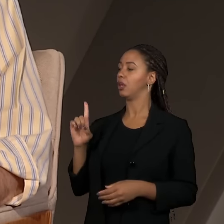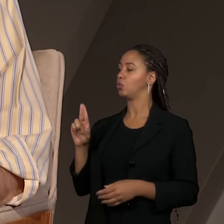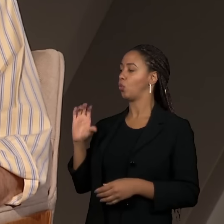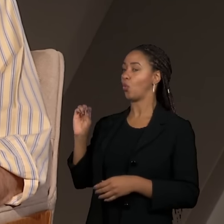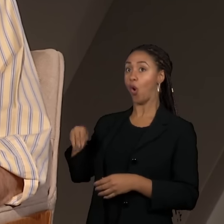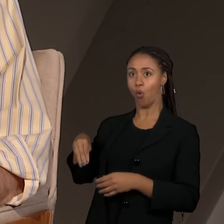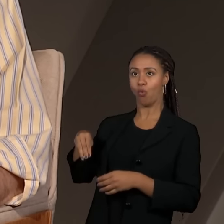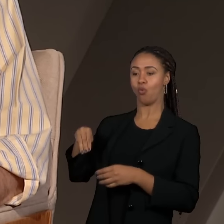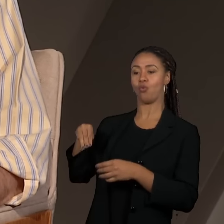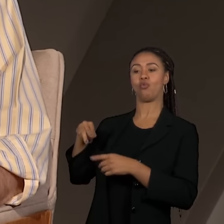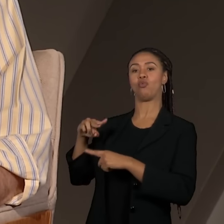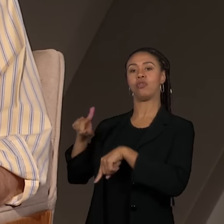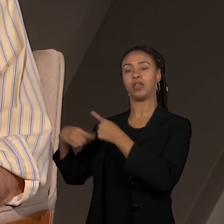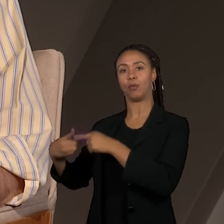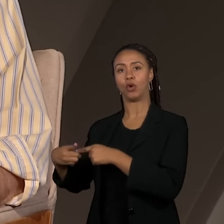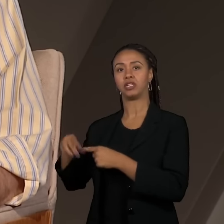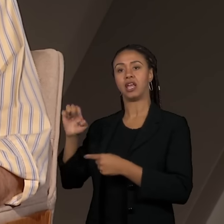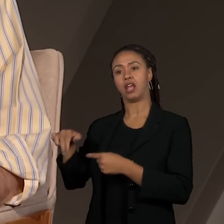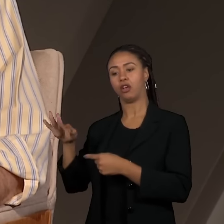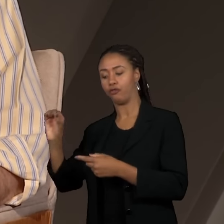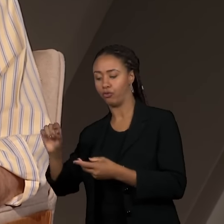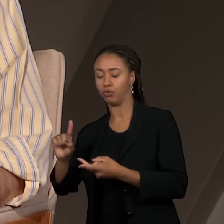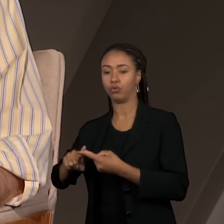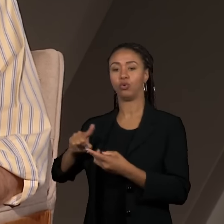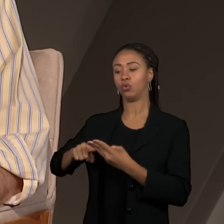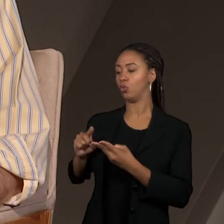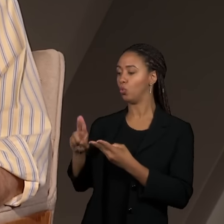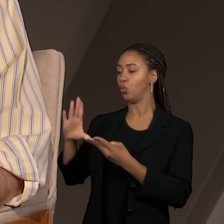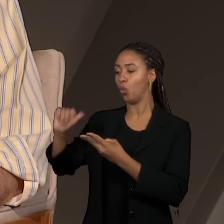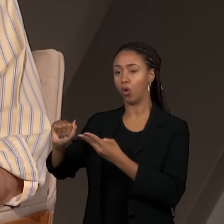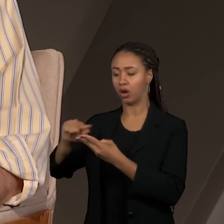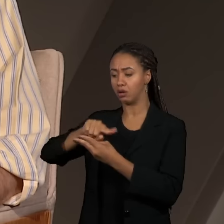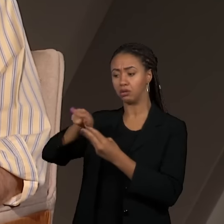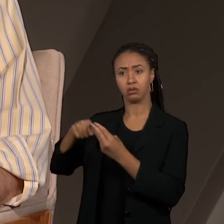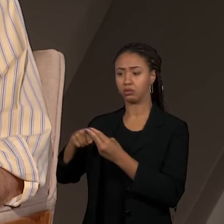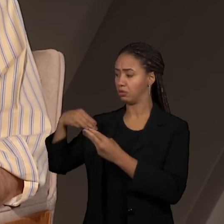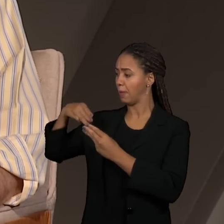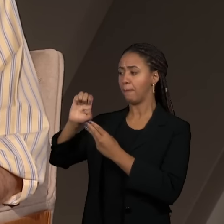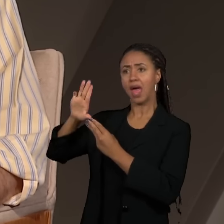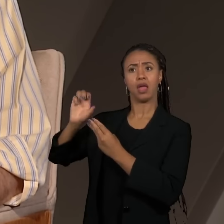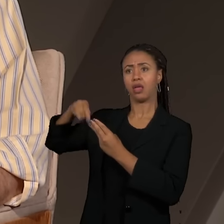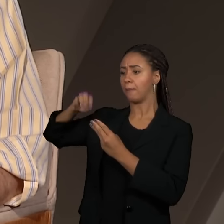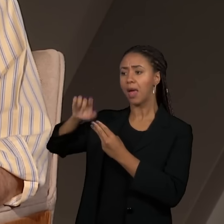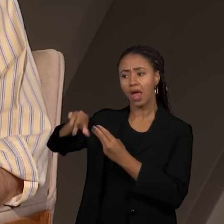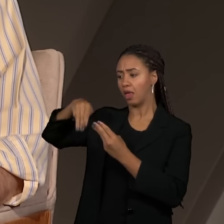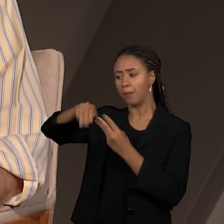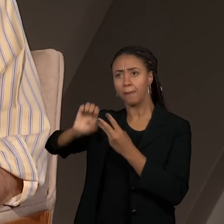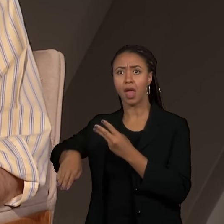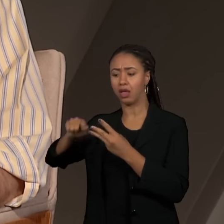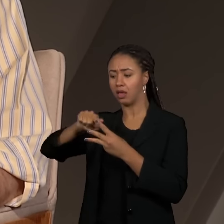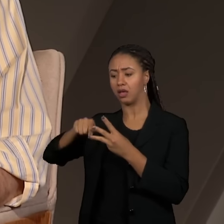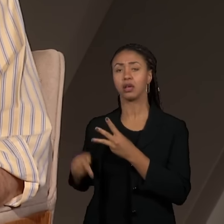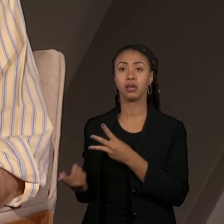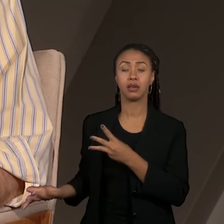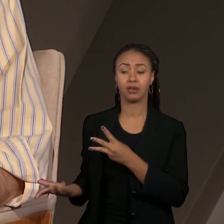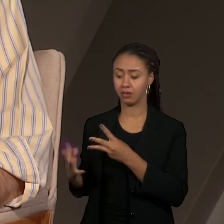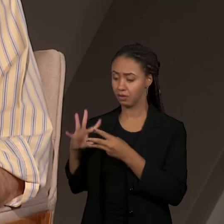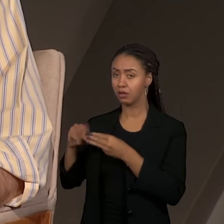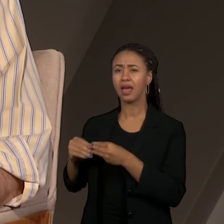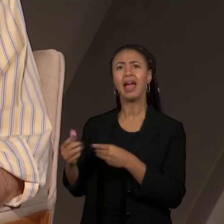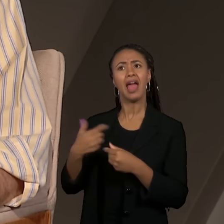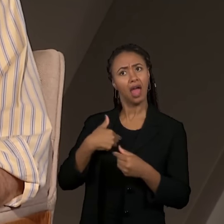proinfo UCA sempre sempre MEC que que manda MEC que manda MEC que manda e eu eu